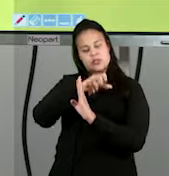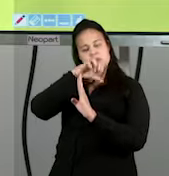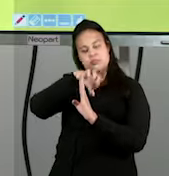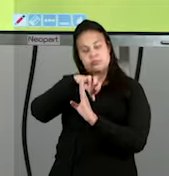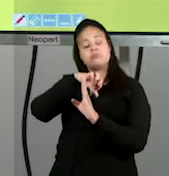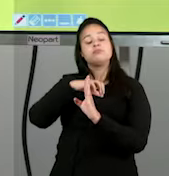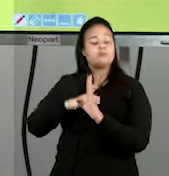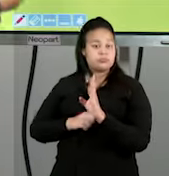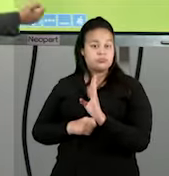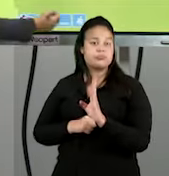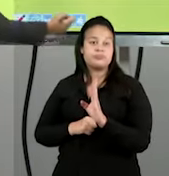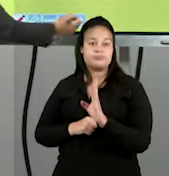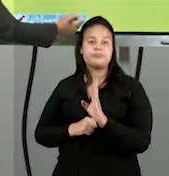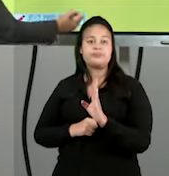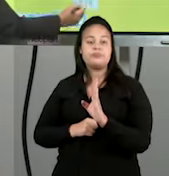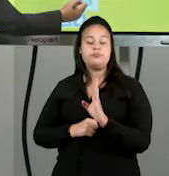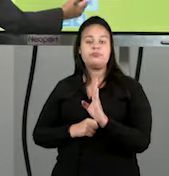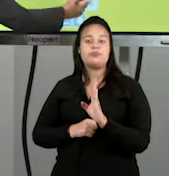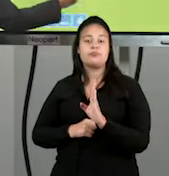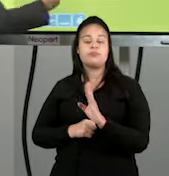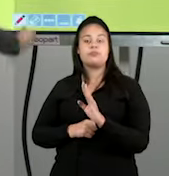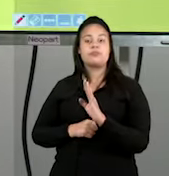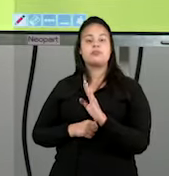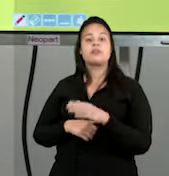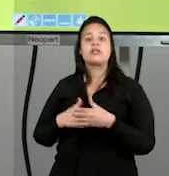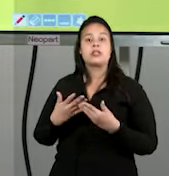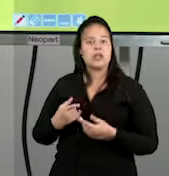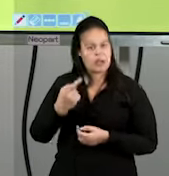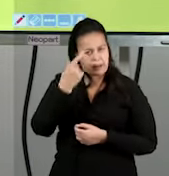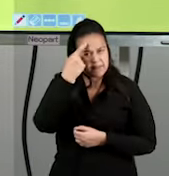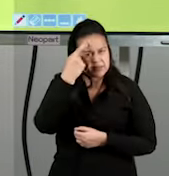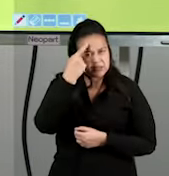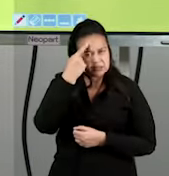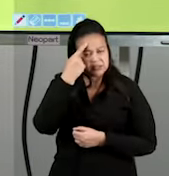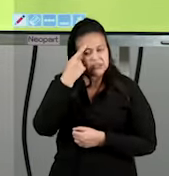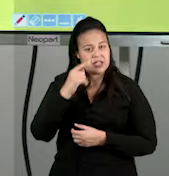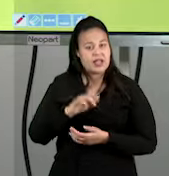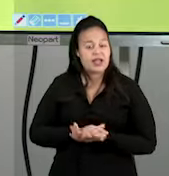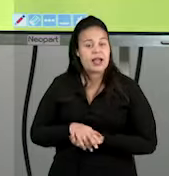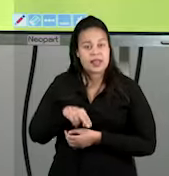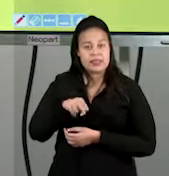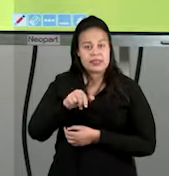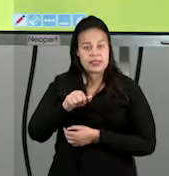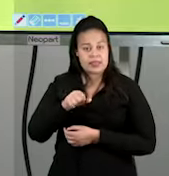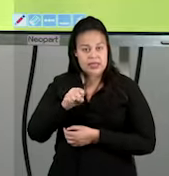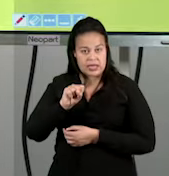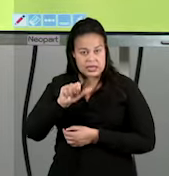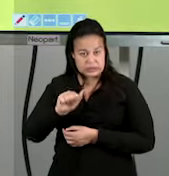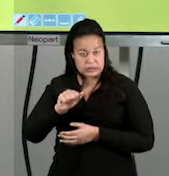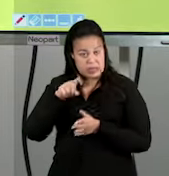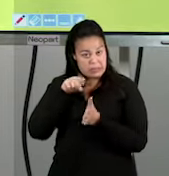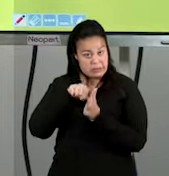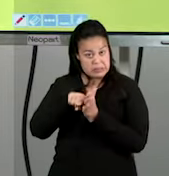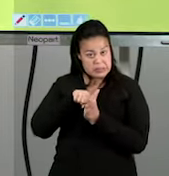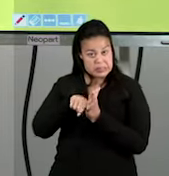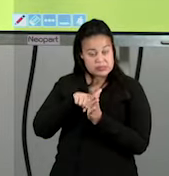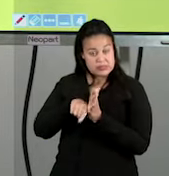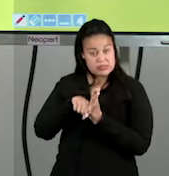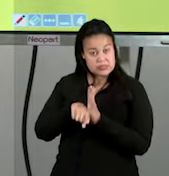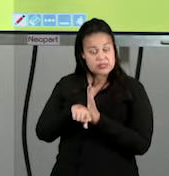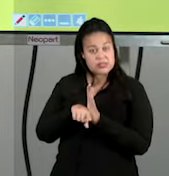3,14159. A NASA, para vocês terem ideia do cálculo que eles fazem para